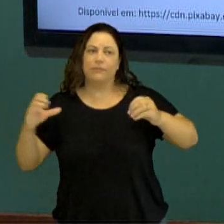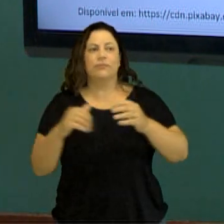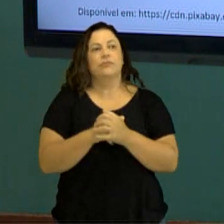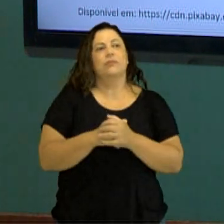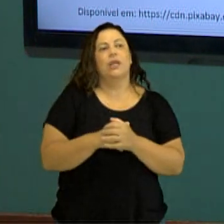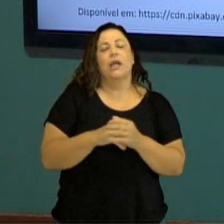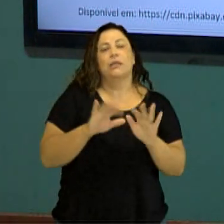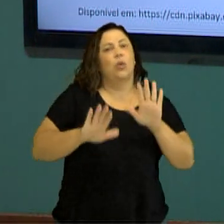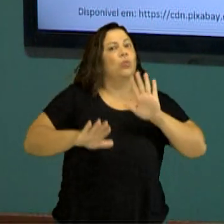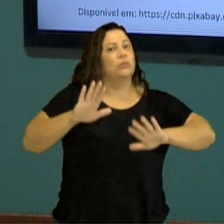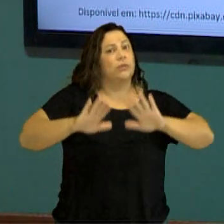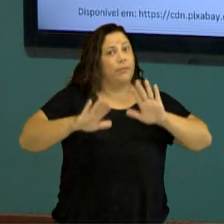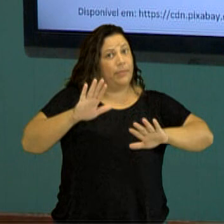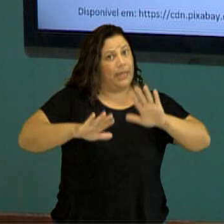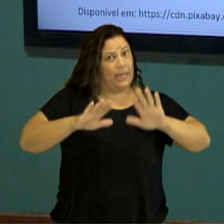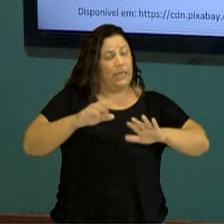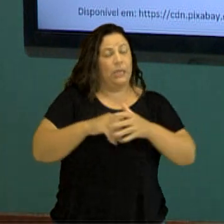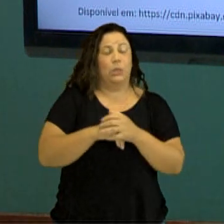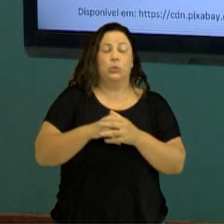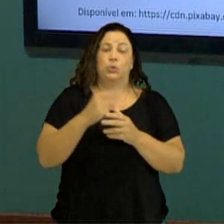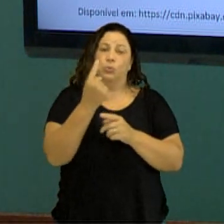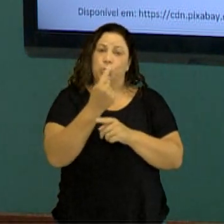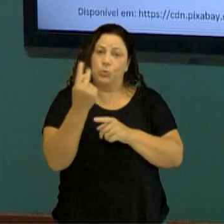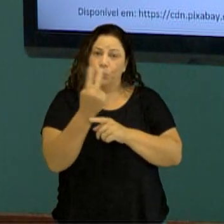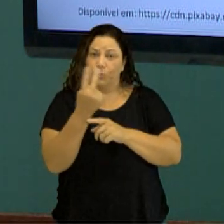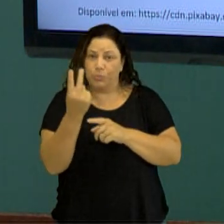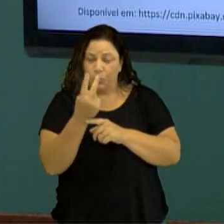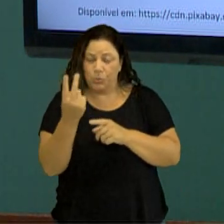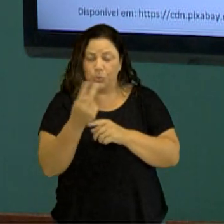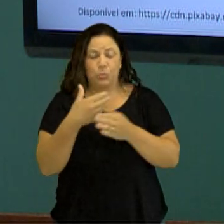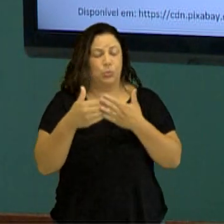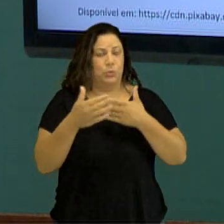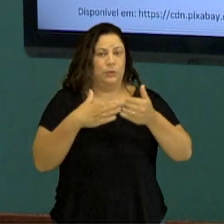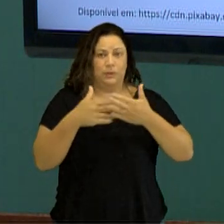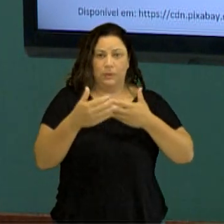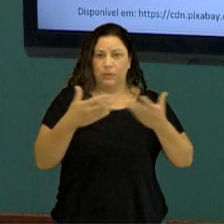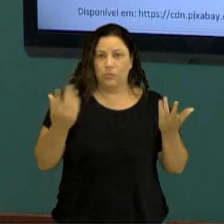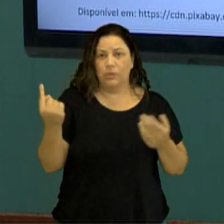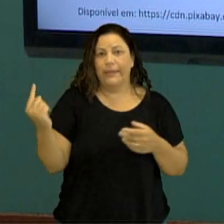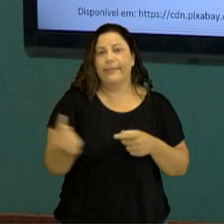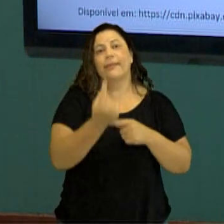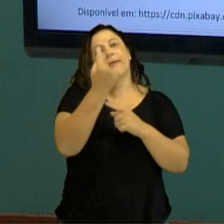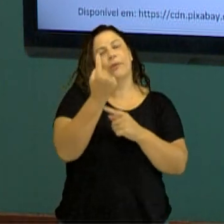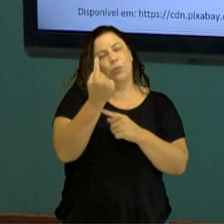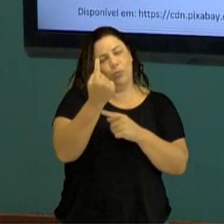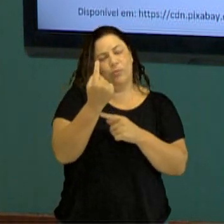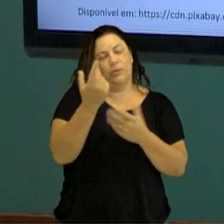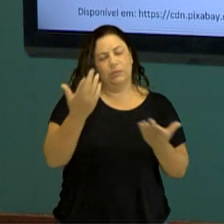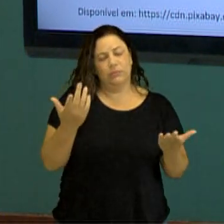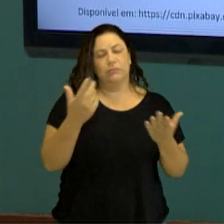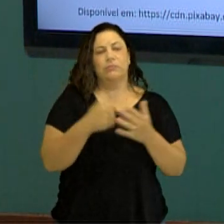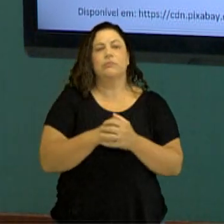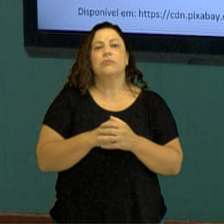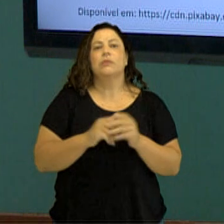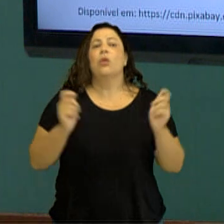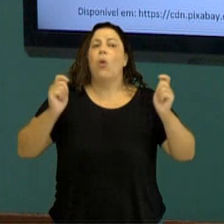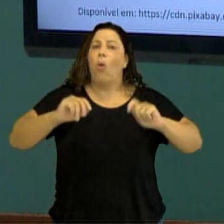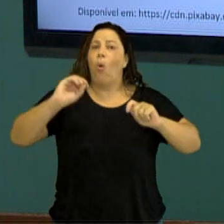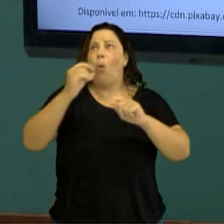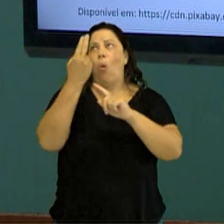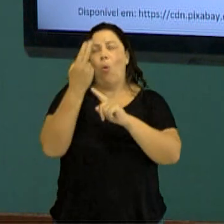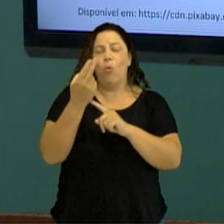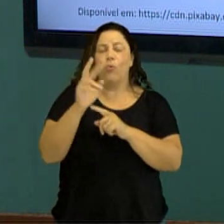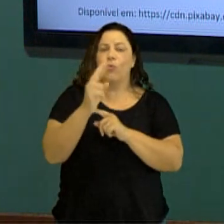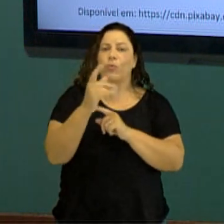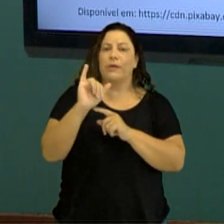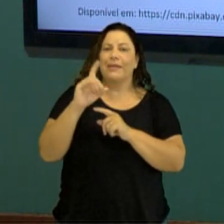é o caso do átomo que eu escolhi, ou até mesmo por uma, quando esse átomo for o átomo, por exemplo, do elemento hélio ou um átomo do